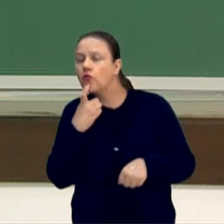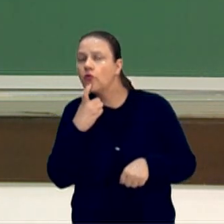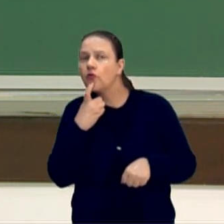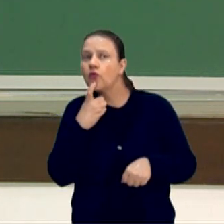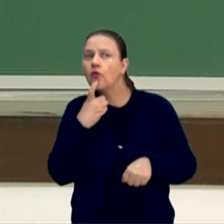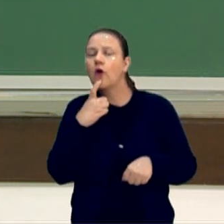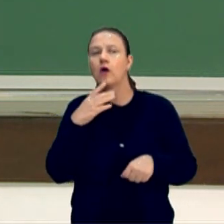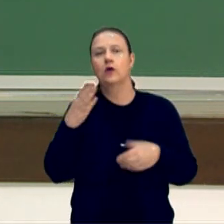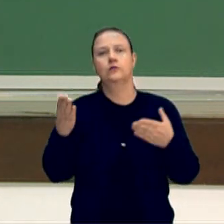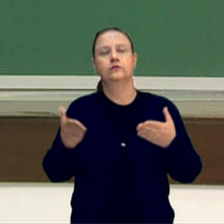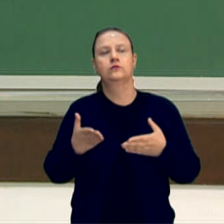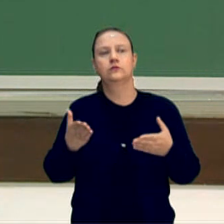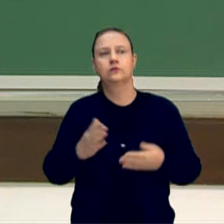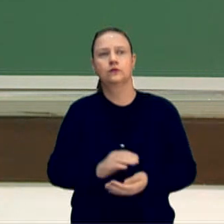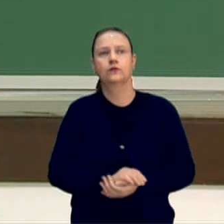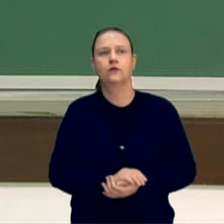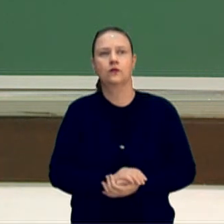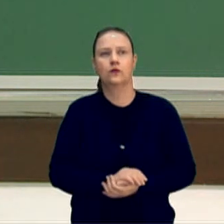quanto menos